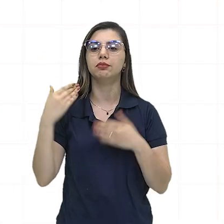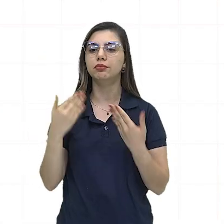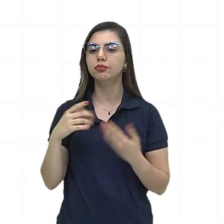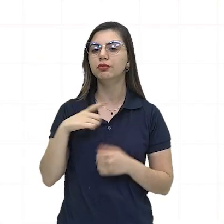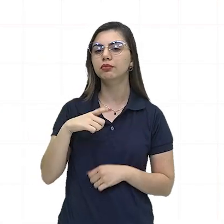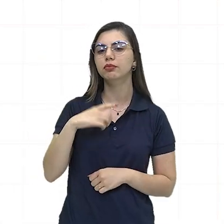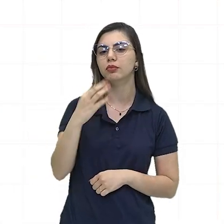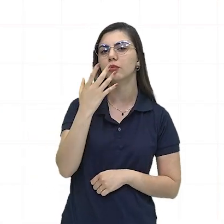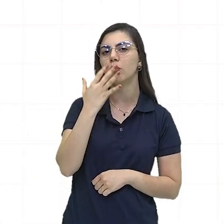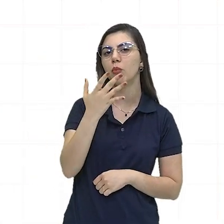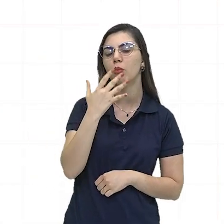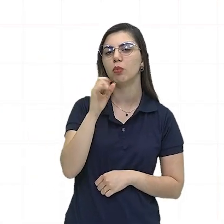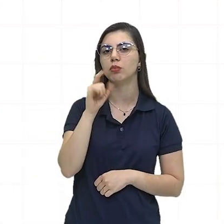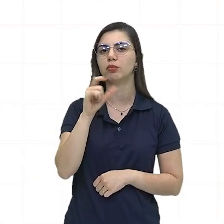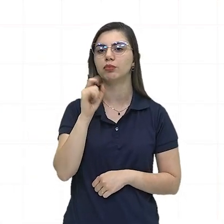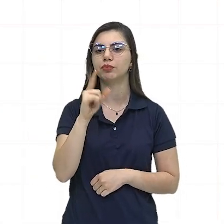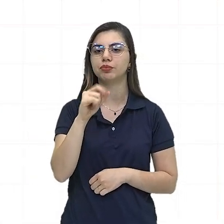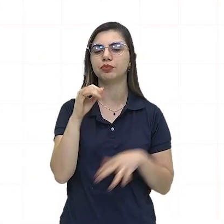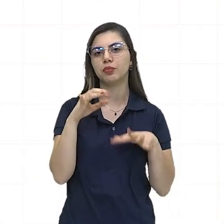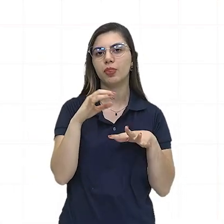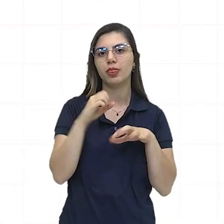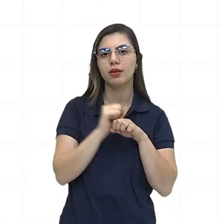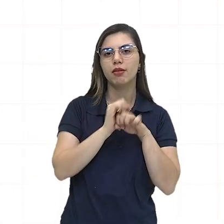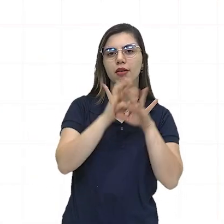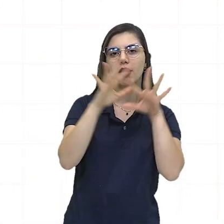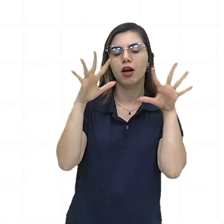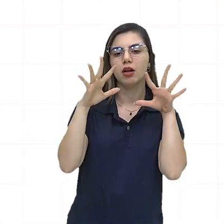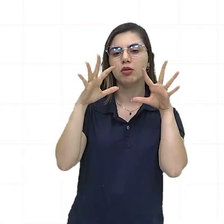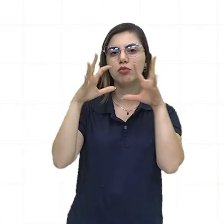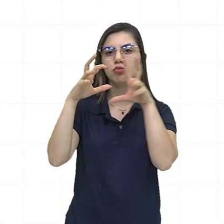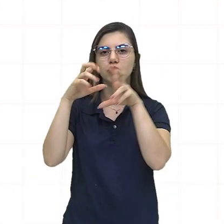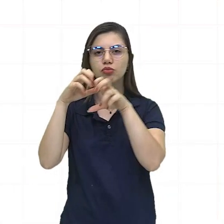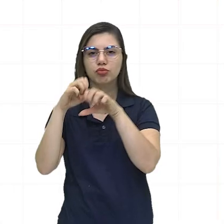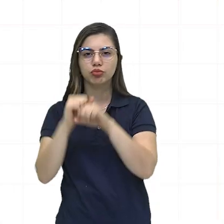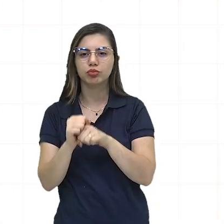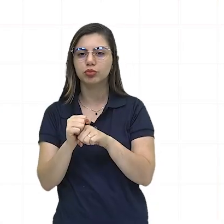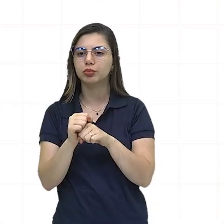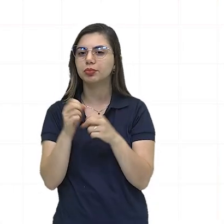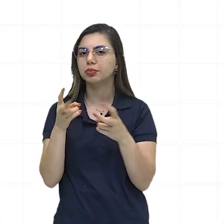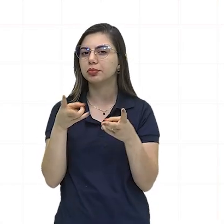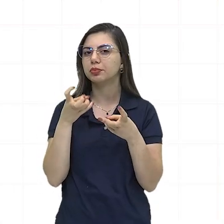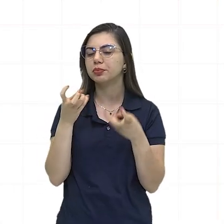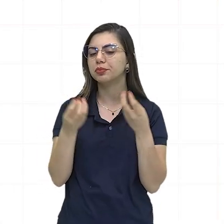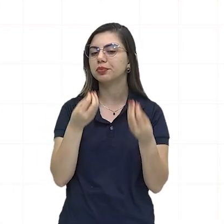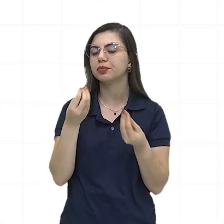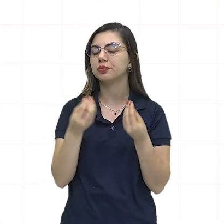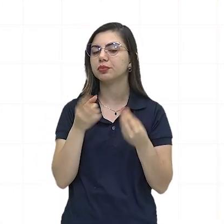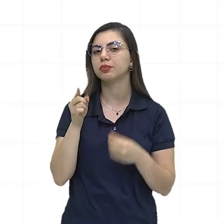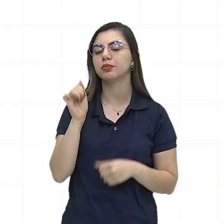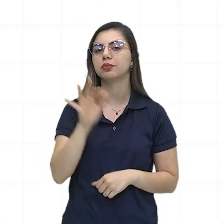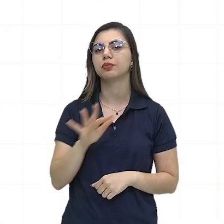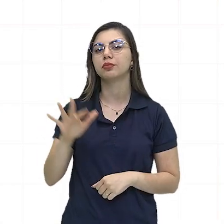cores em um tom de azul, que vai do azul mais claro ao azul mais escuro, né? Onde a gente vai verificar